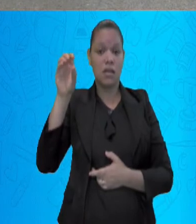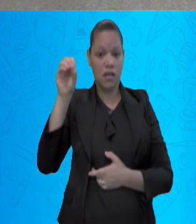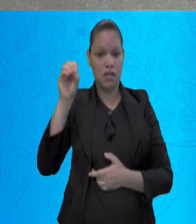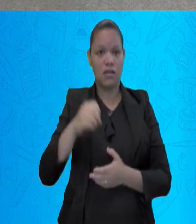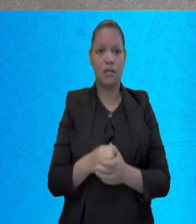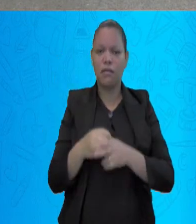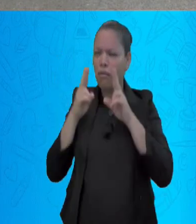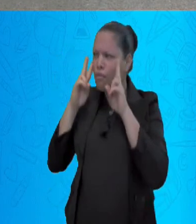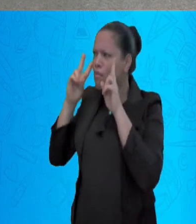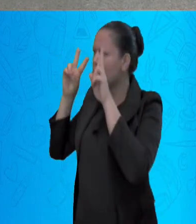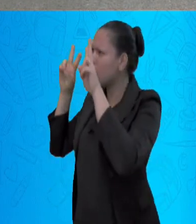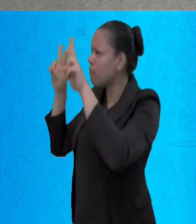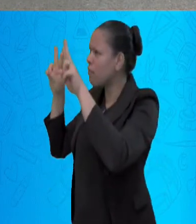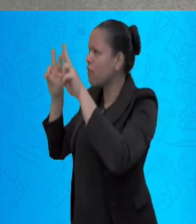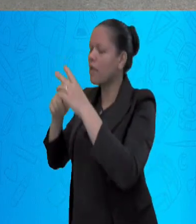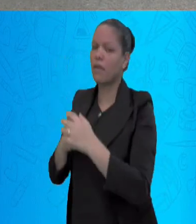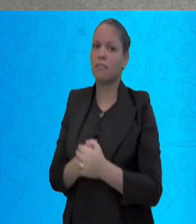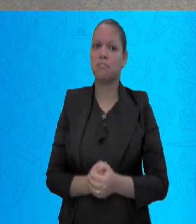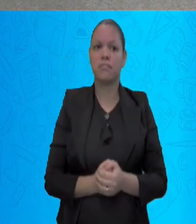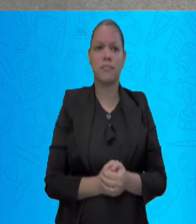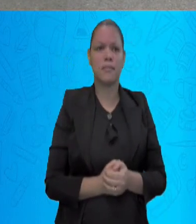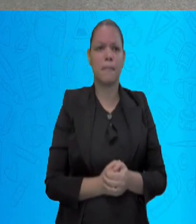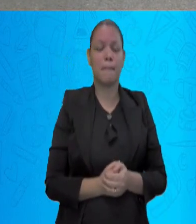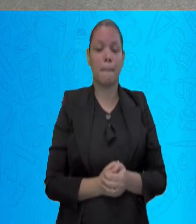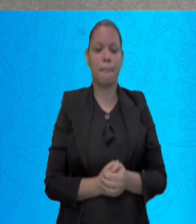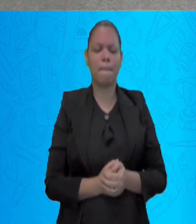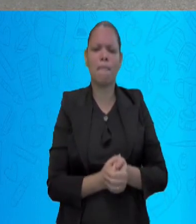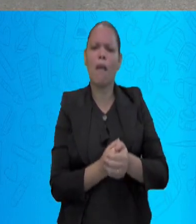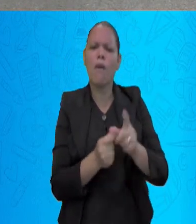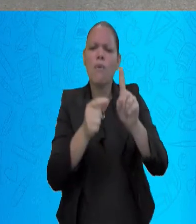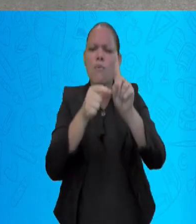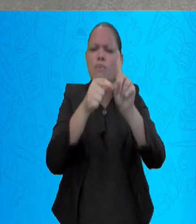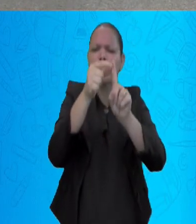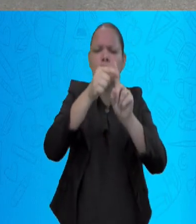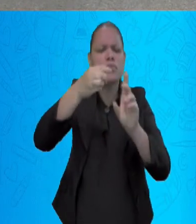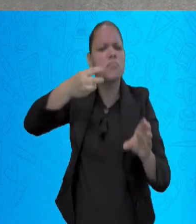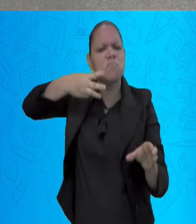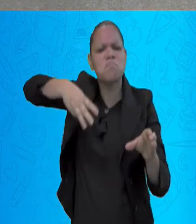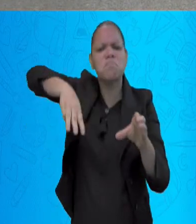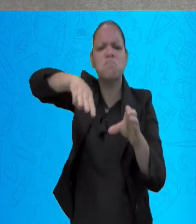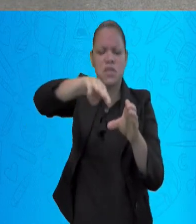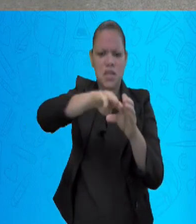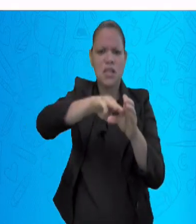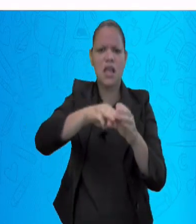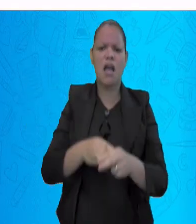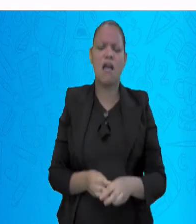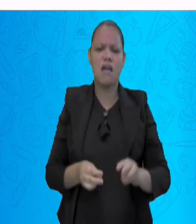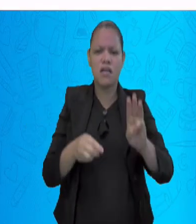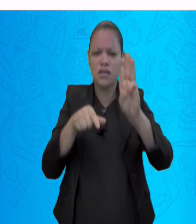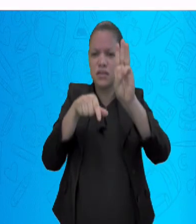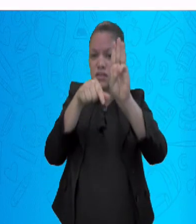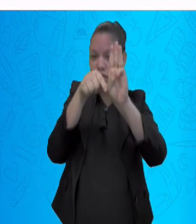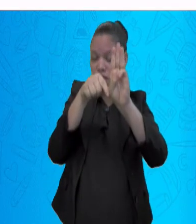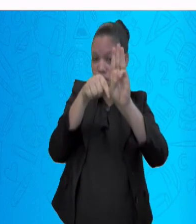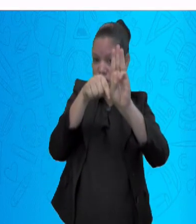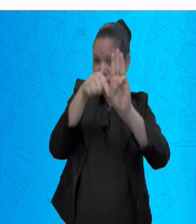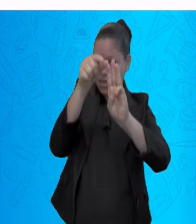de milhar, centenas, dezenas e unidades. Quantas unidades de milhar? 3.